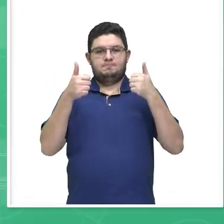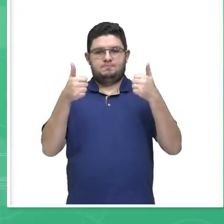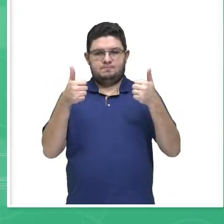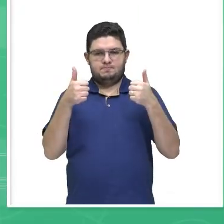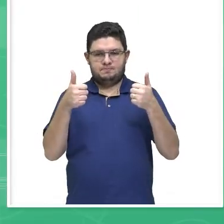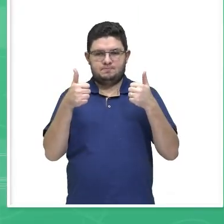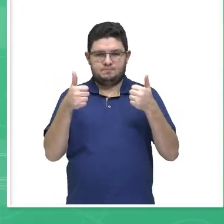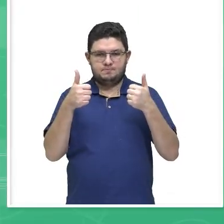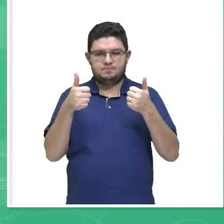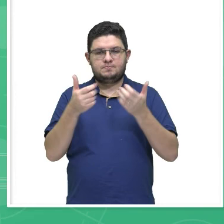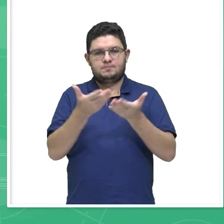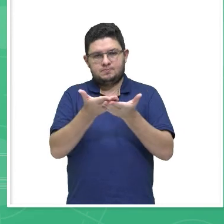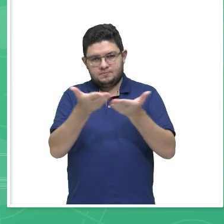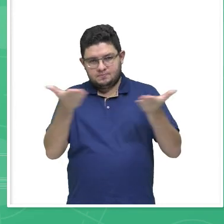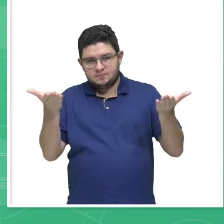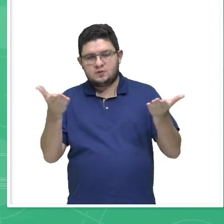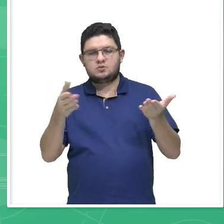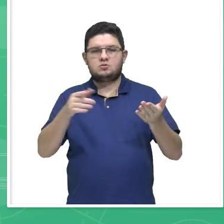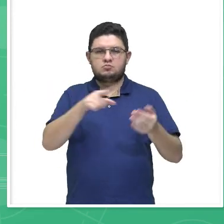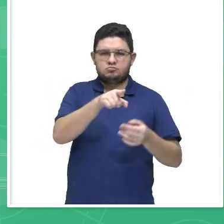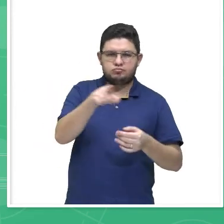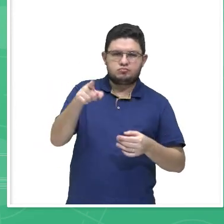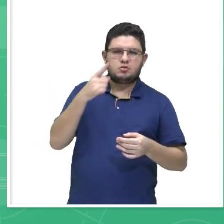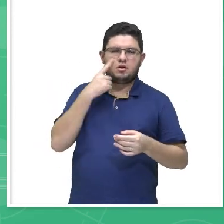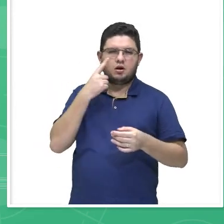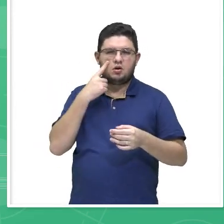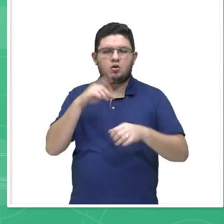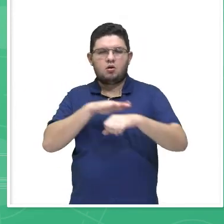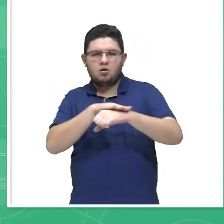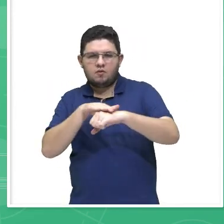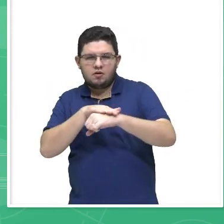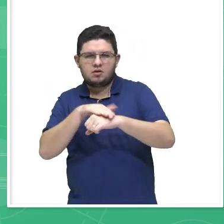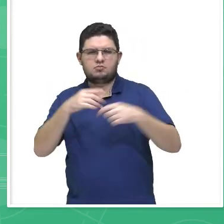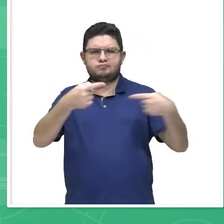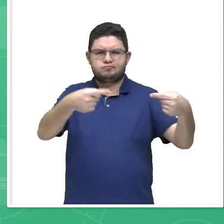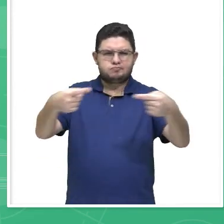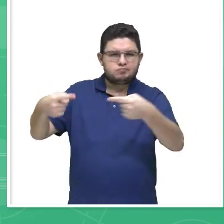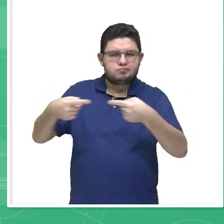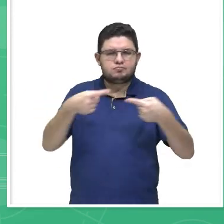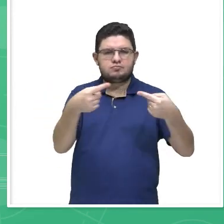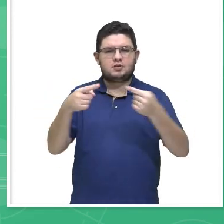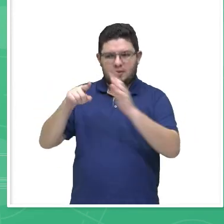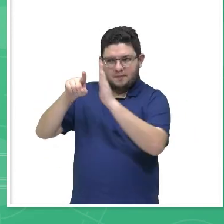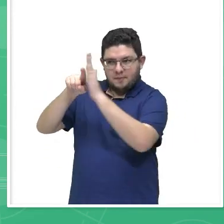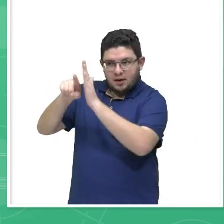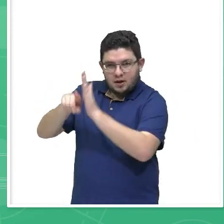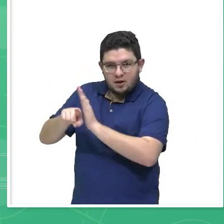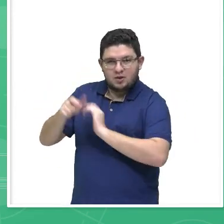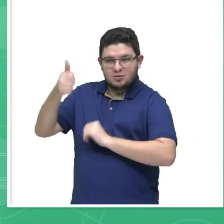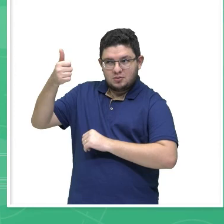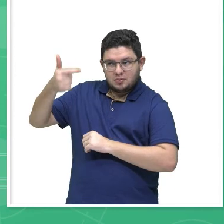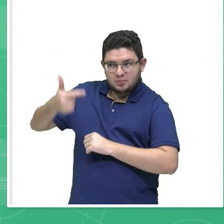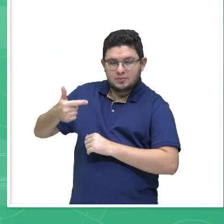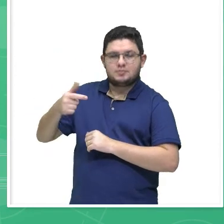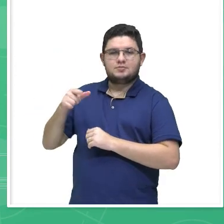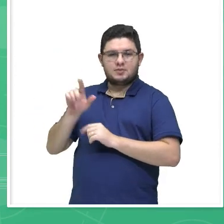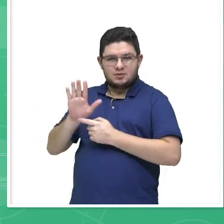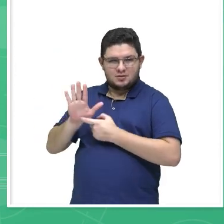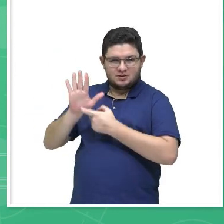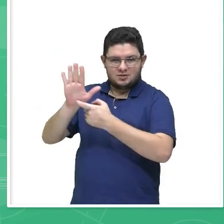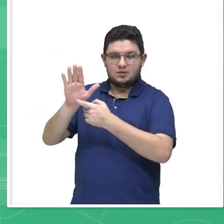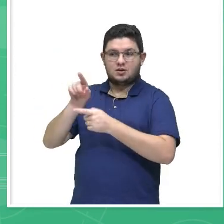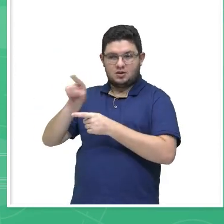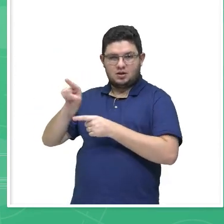bem, todos conversando, discutindo aí sobre as nossas questões deixadas na nossa